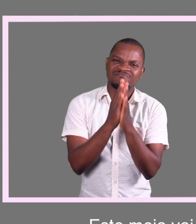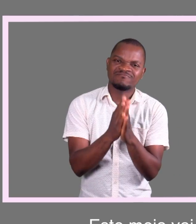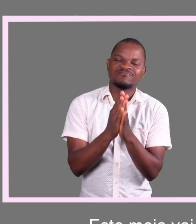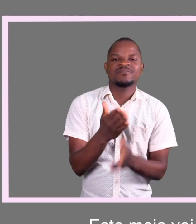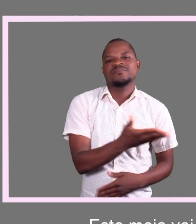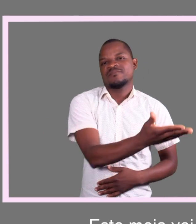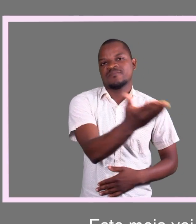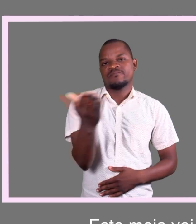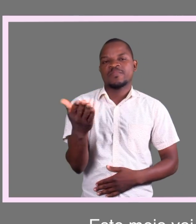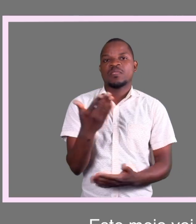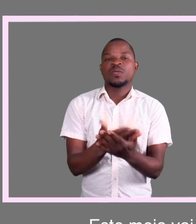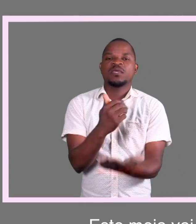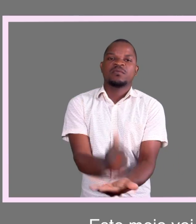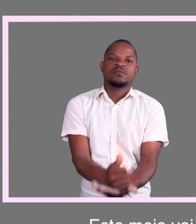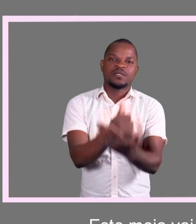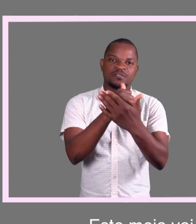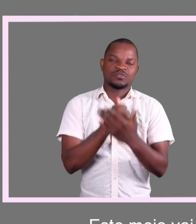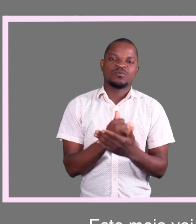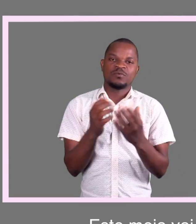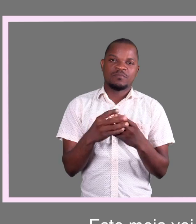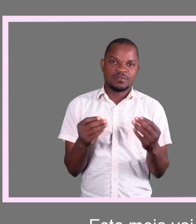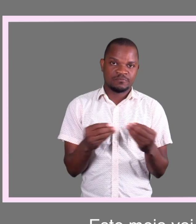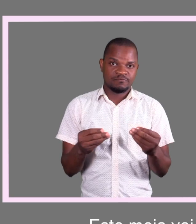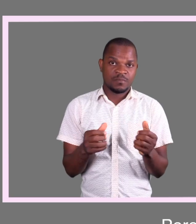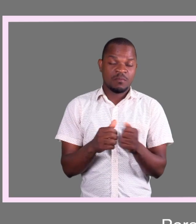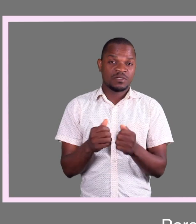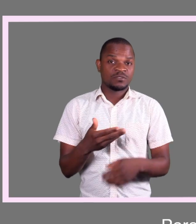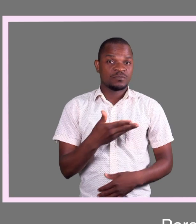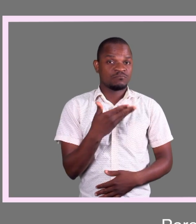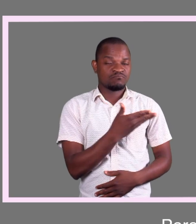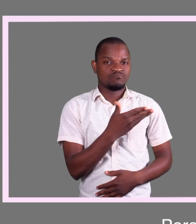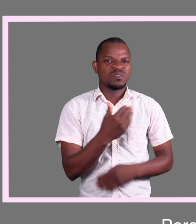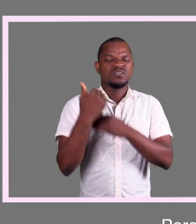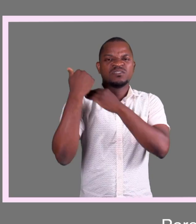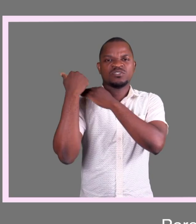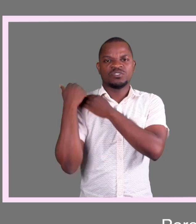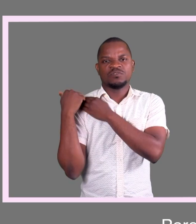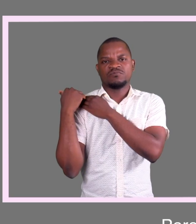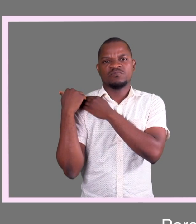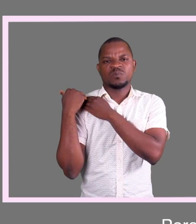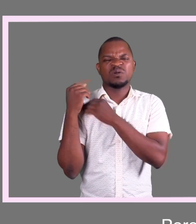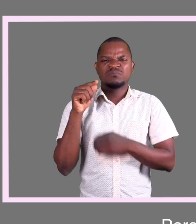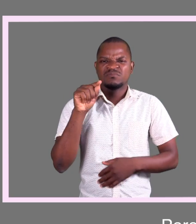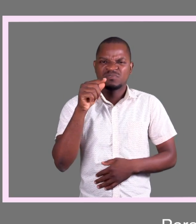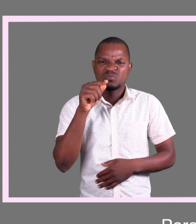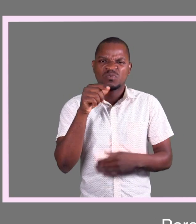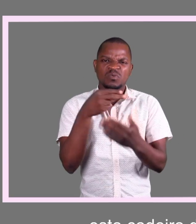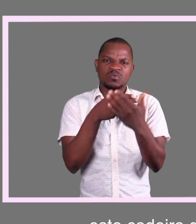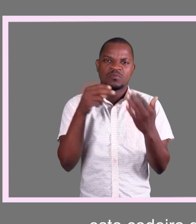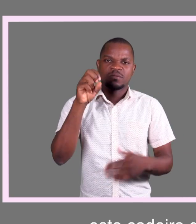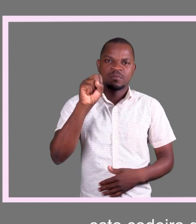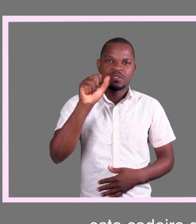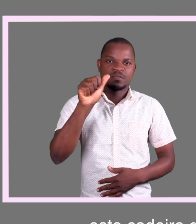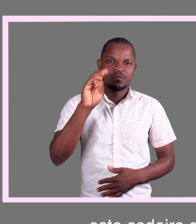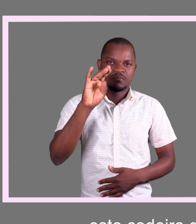meus filhos por me ter ajudado com esta cadeira. Para Helena Chivite, chefe do posto administrativo de Sábia,